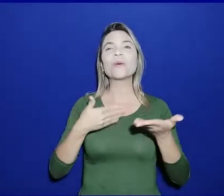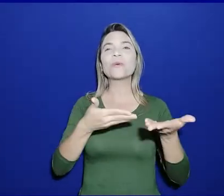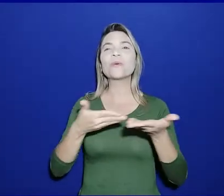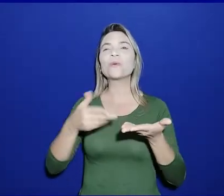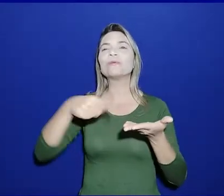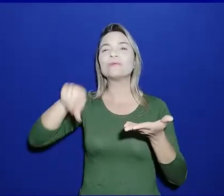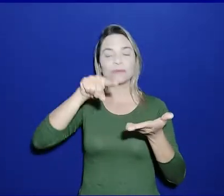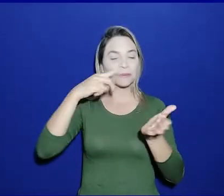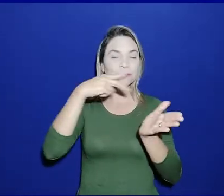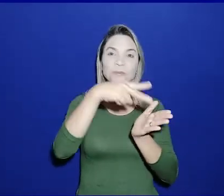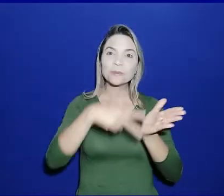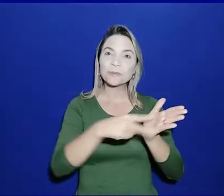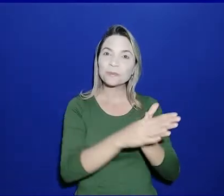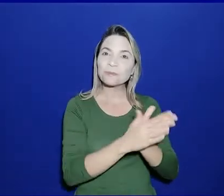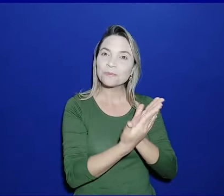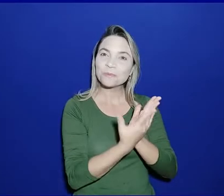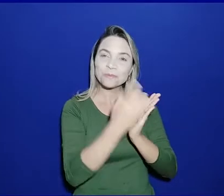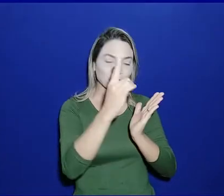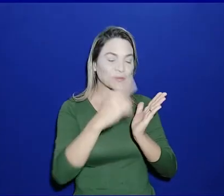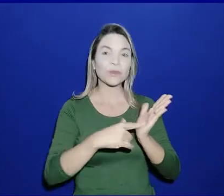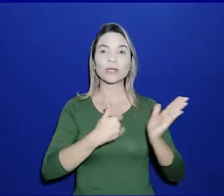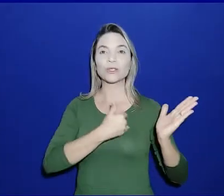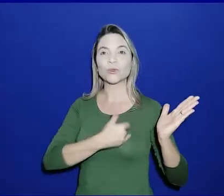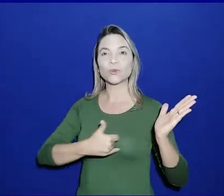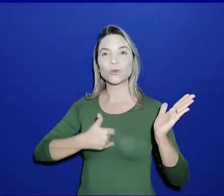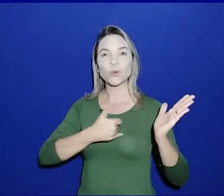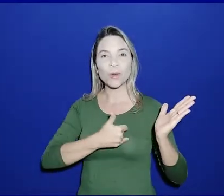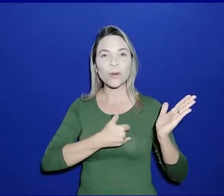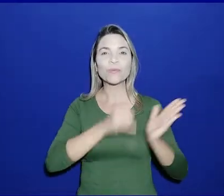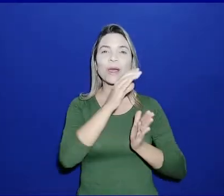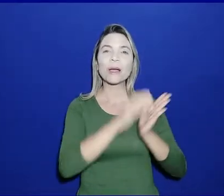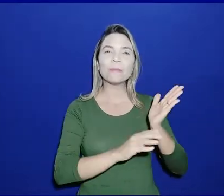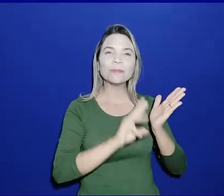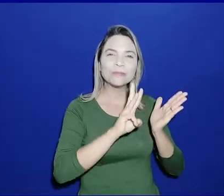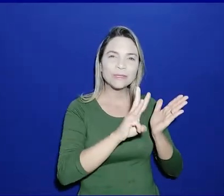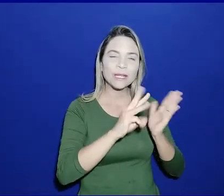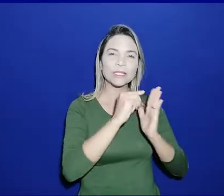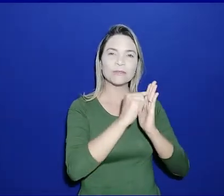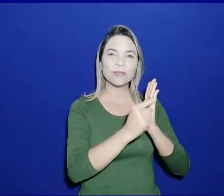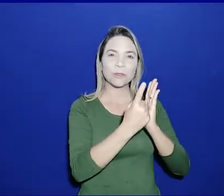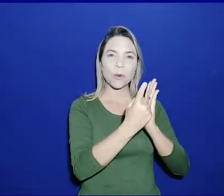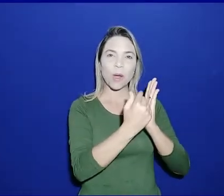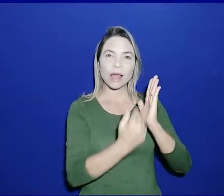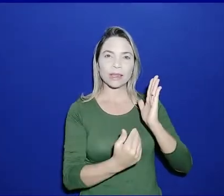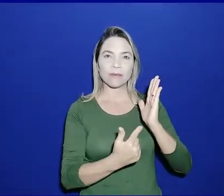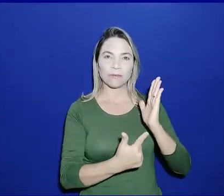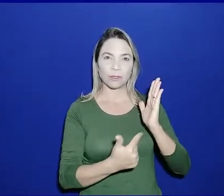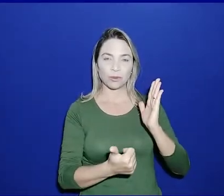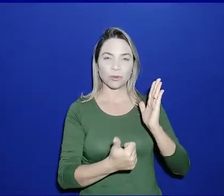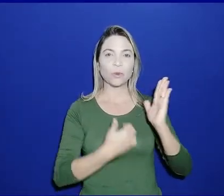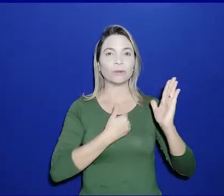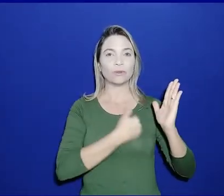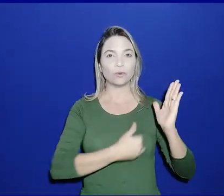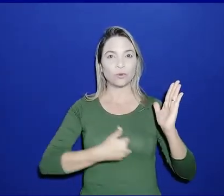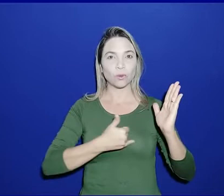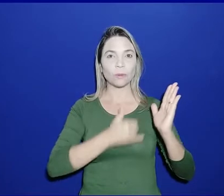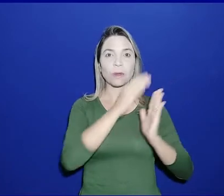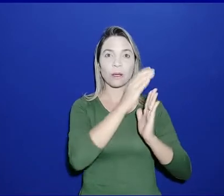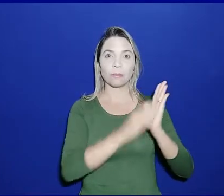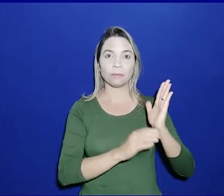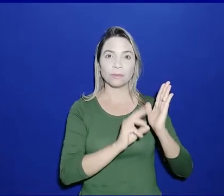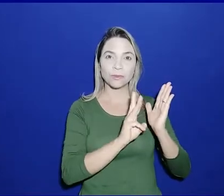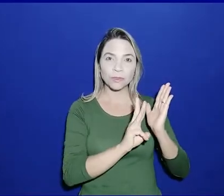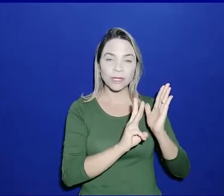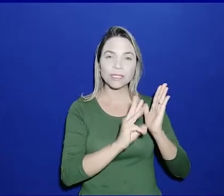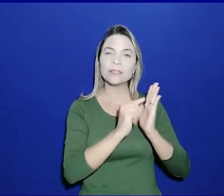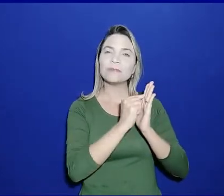queria te convidar a ler a palavra de Deus no Evangelho de João, no capítulo 3, dos versículos 1 a 21. Evangelho de João, capítulo